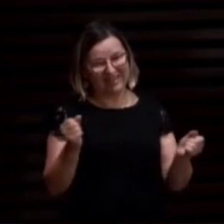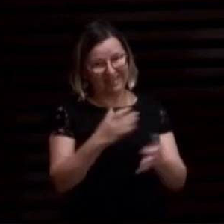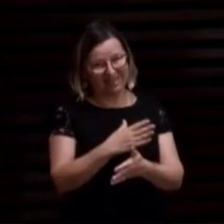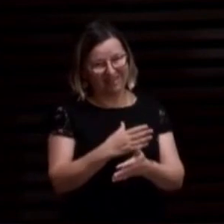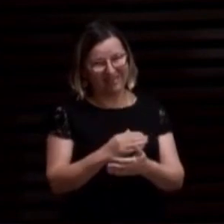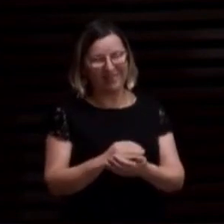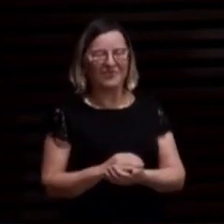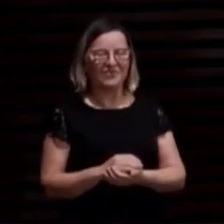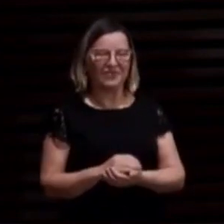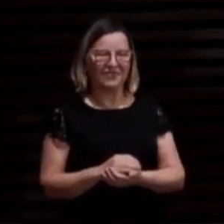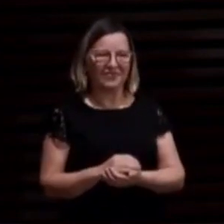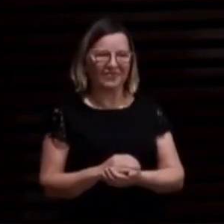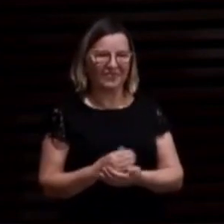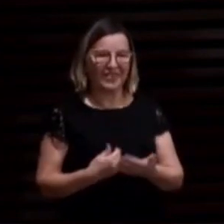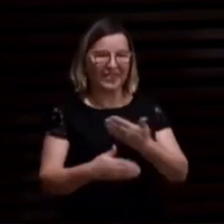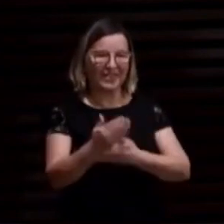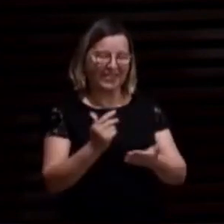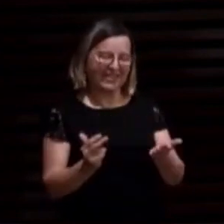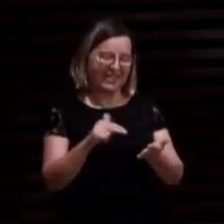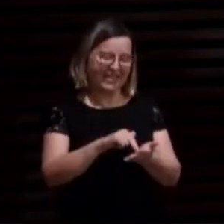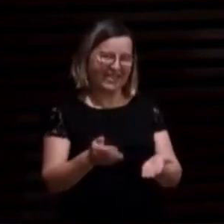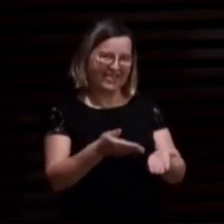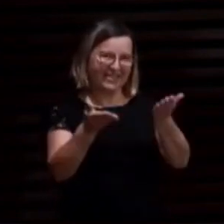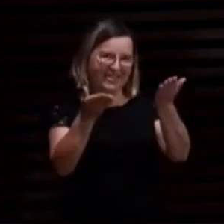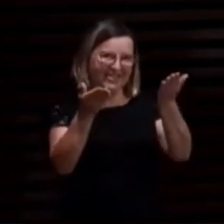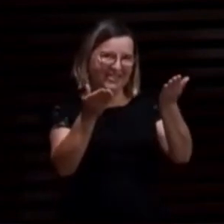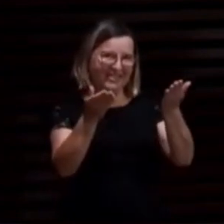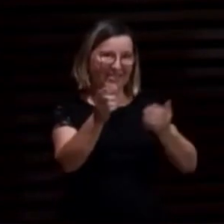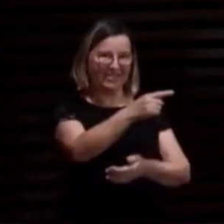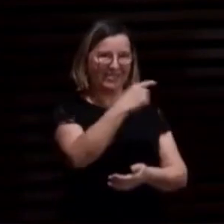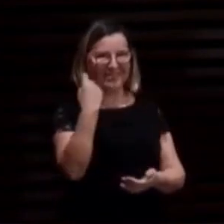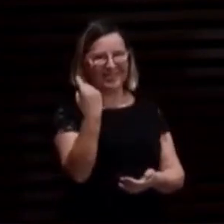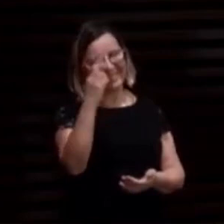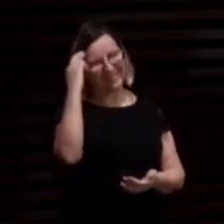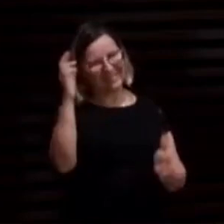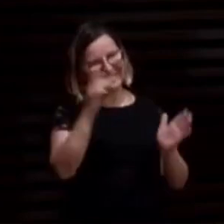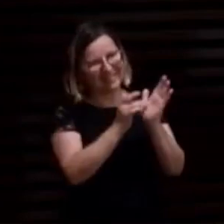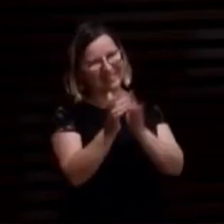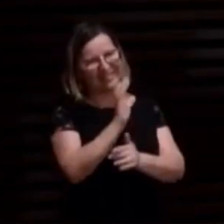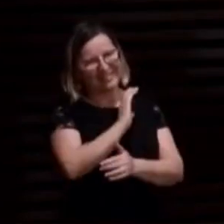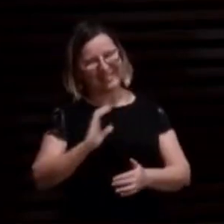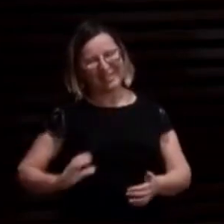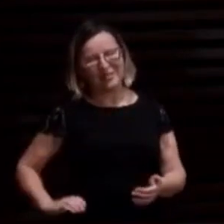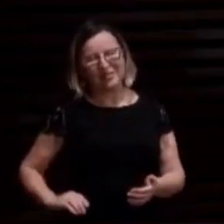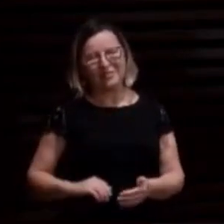mediante a ressurreição de nosso Senhor Jesus Cristo.